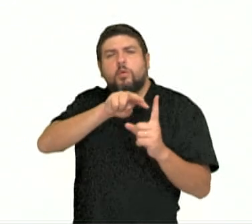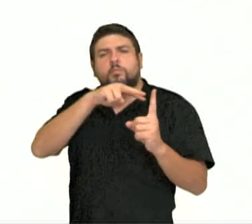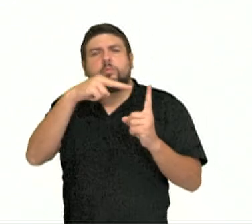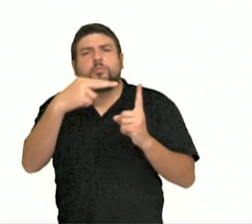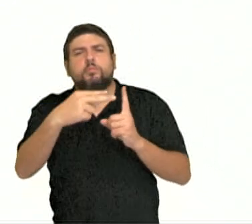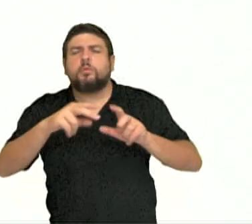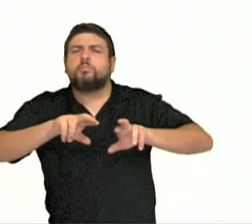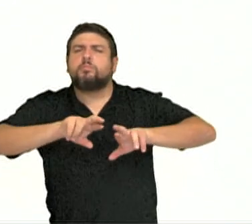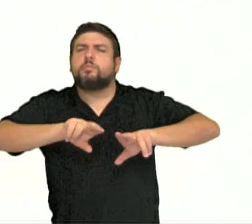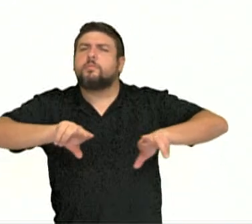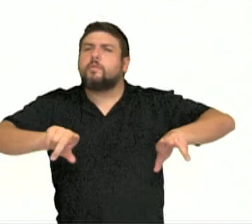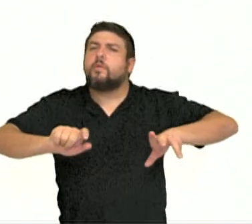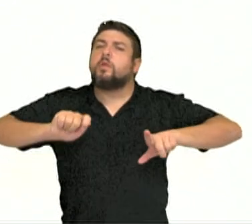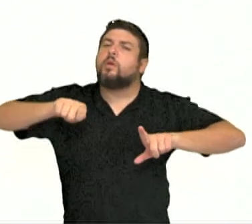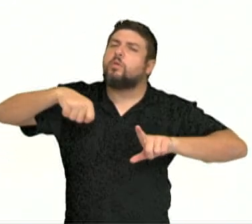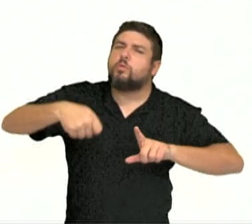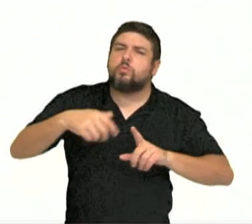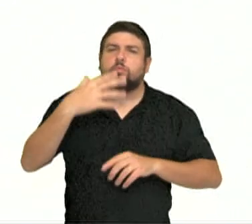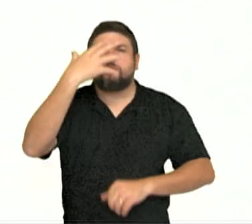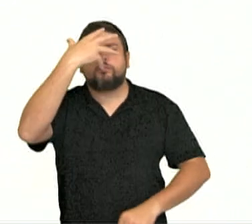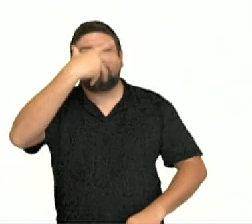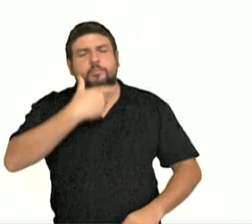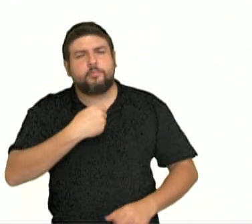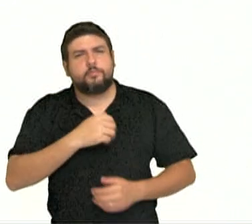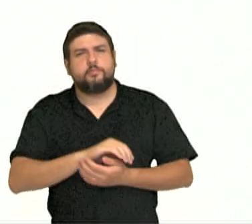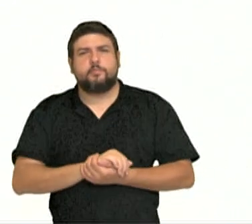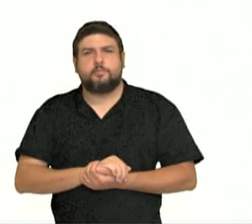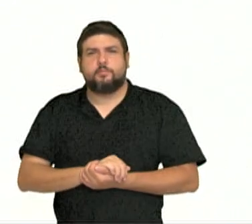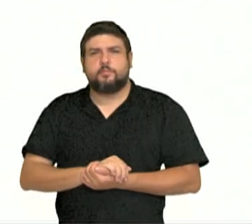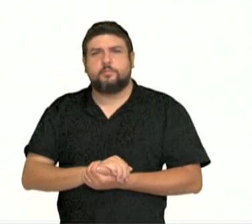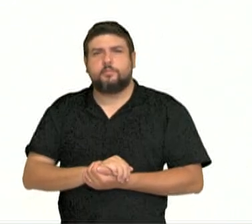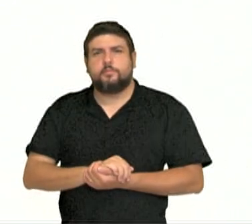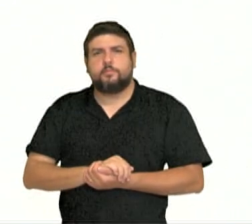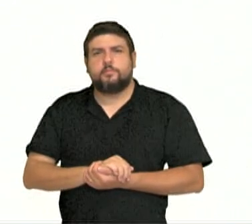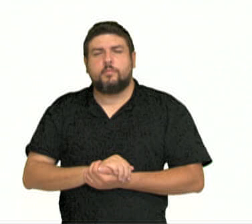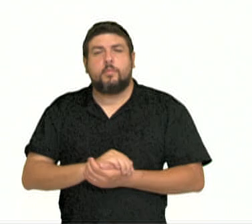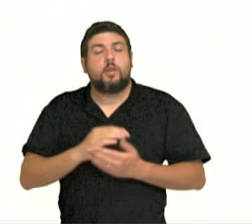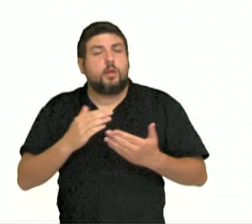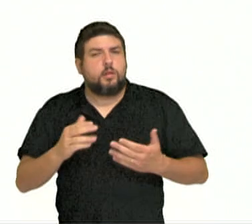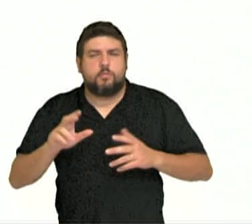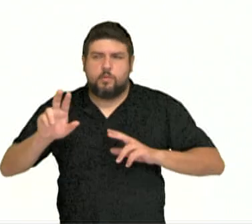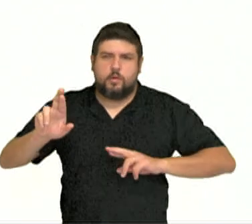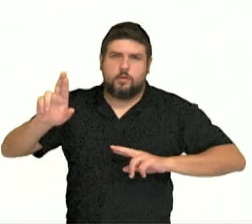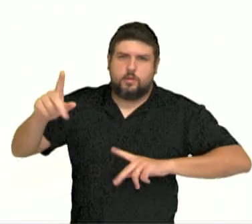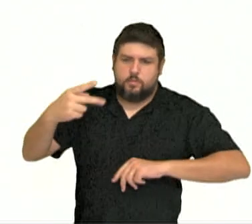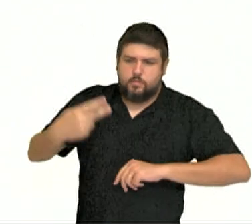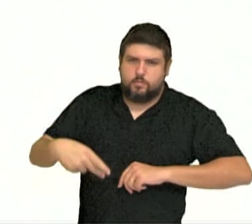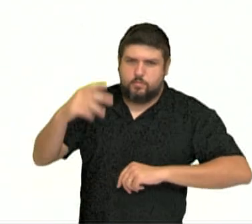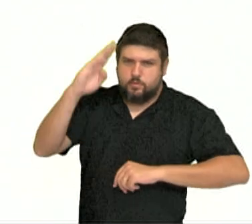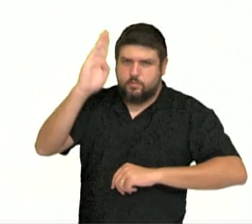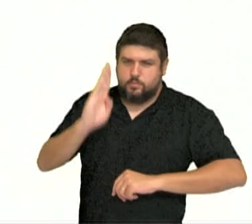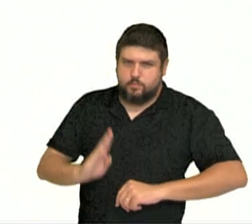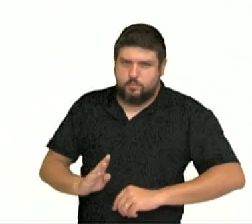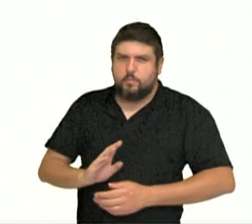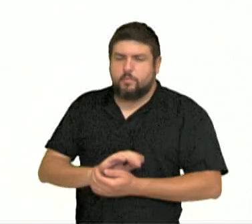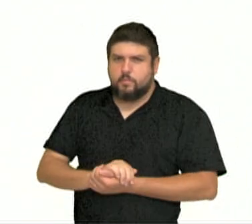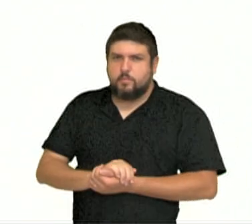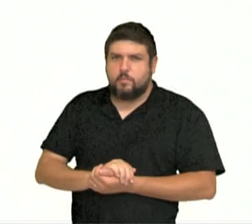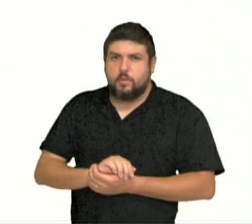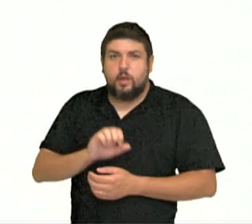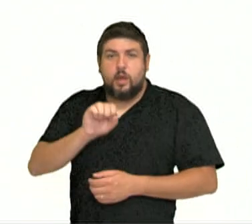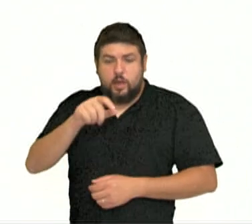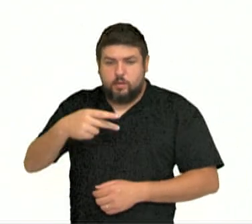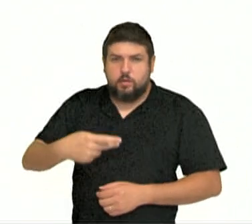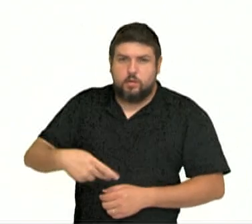sobre a beleza. Então aqui, não tem o padrão que tem aqui no Brasil, né? Se for um pouquinho mais